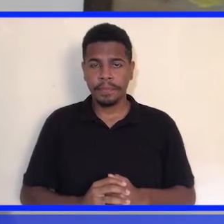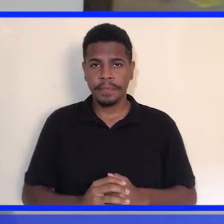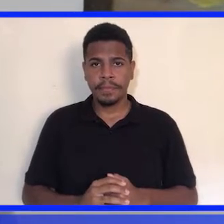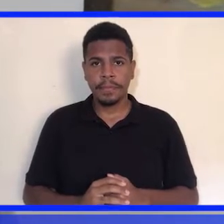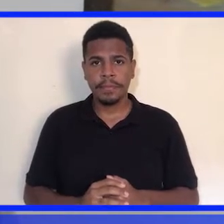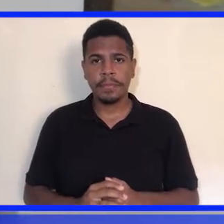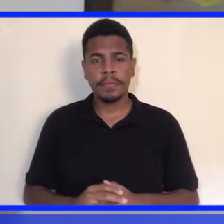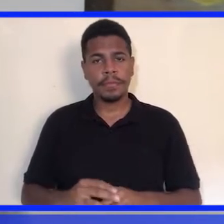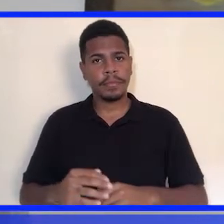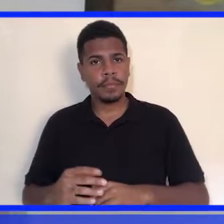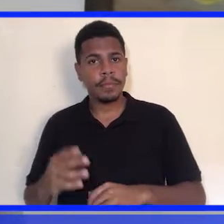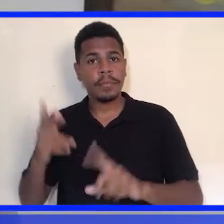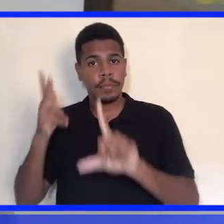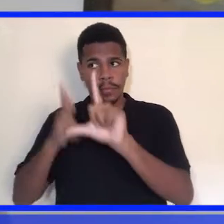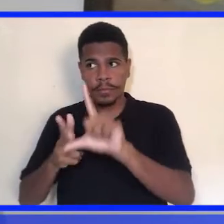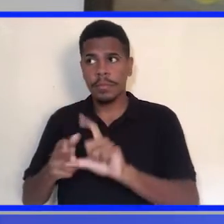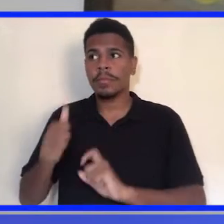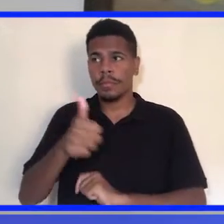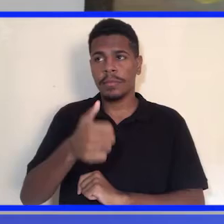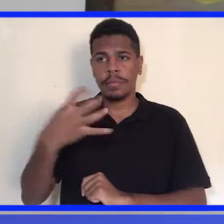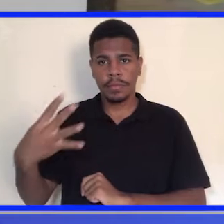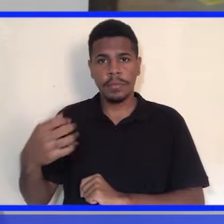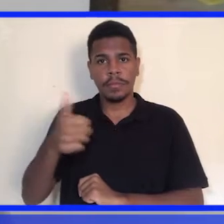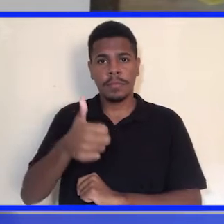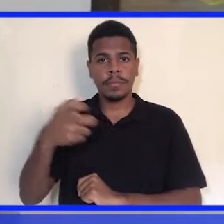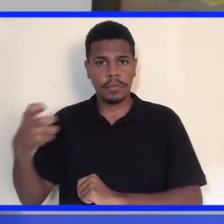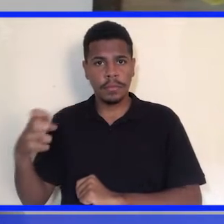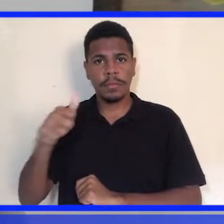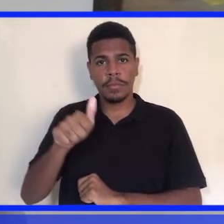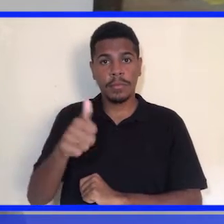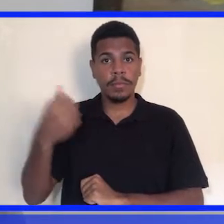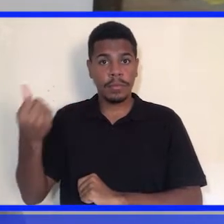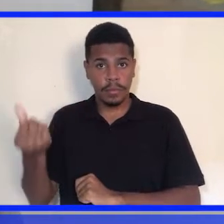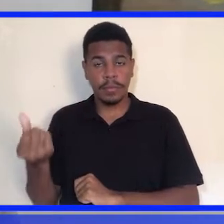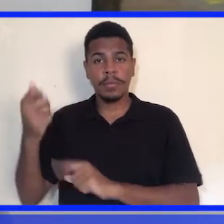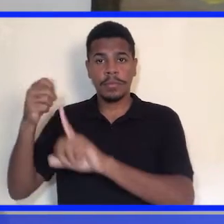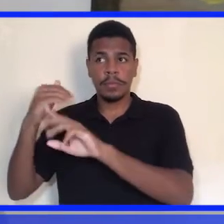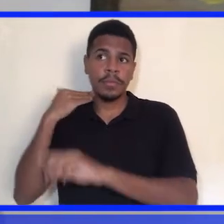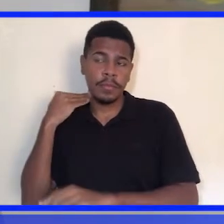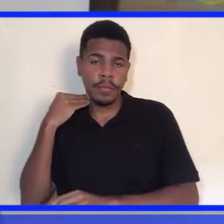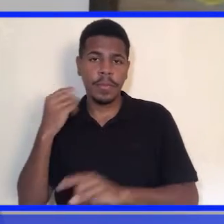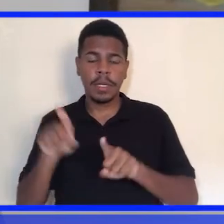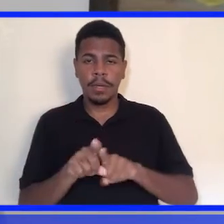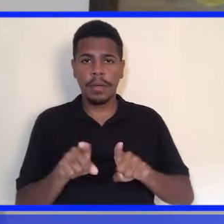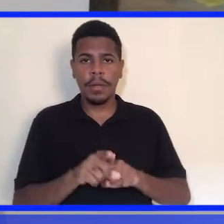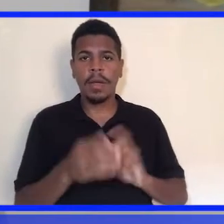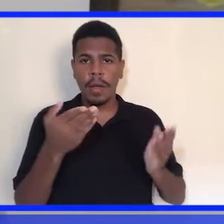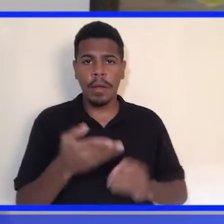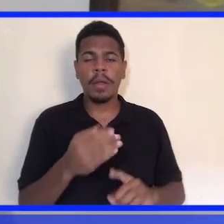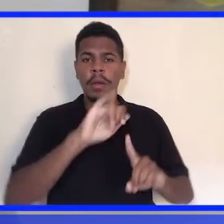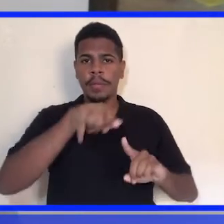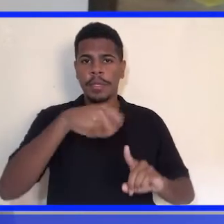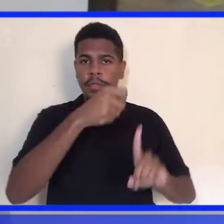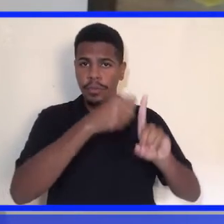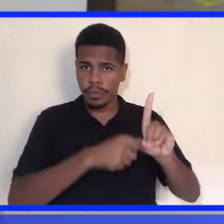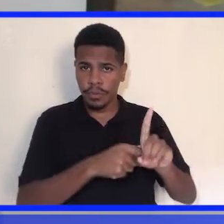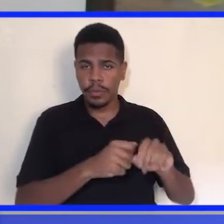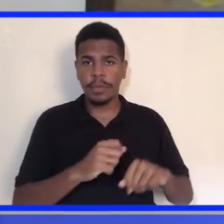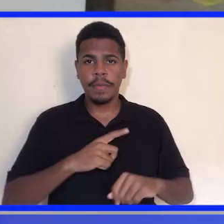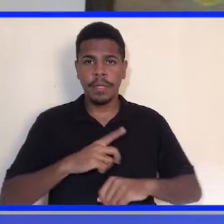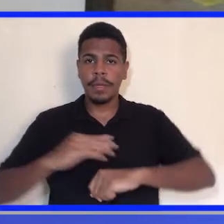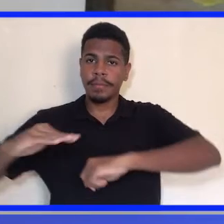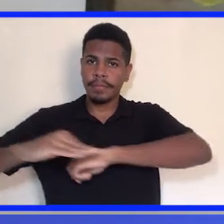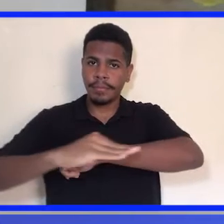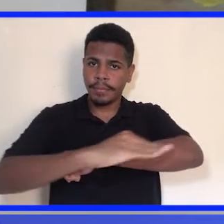nós realizamos nos dias 14, 15 e 16 de maio e nos dias 11, 12 e 13 de junho,